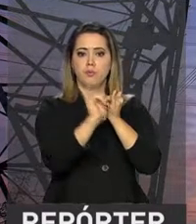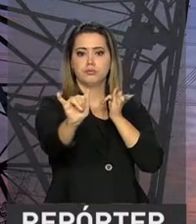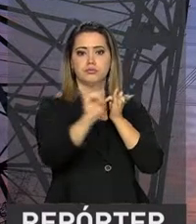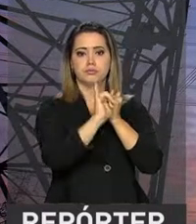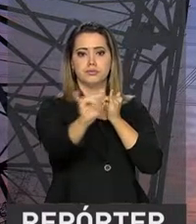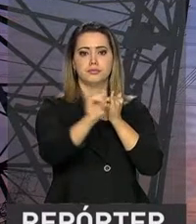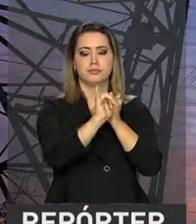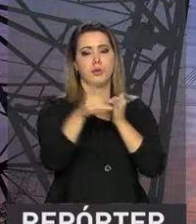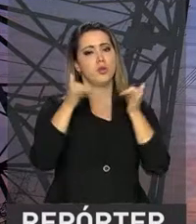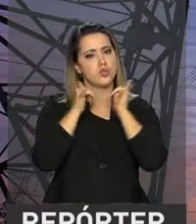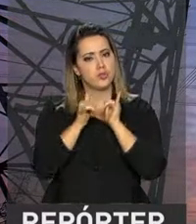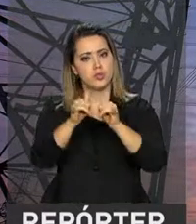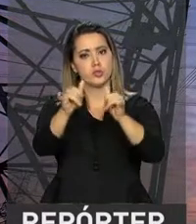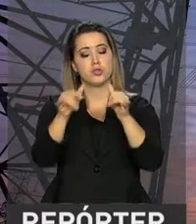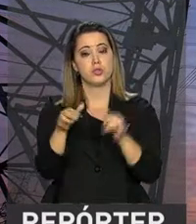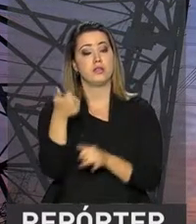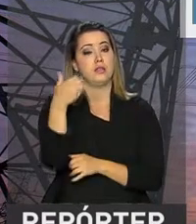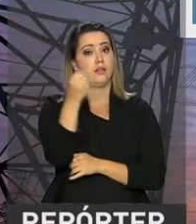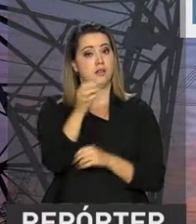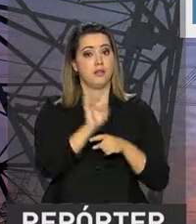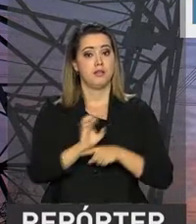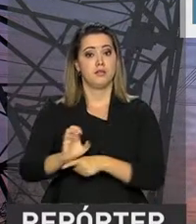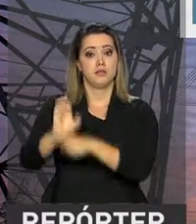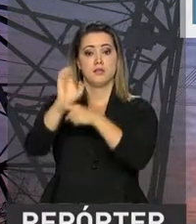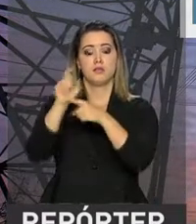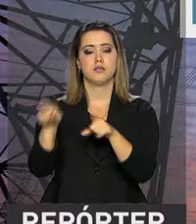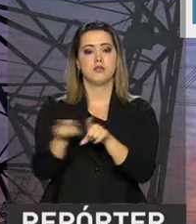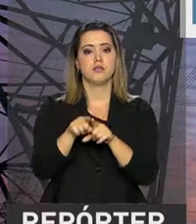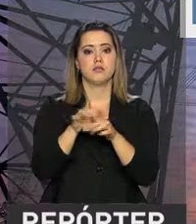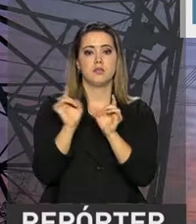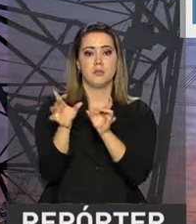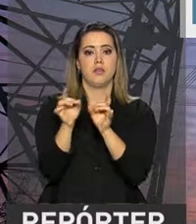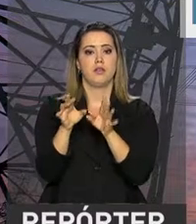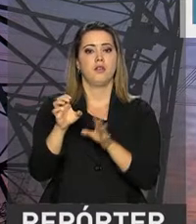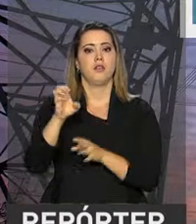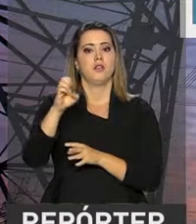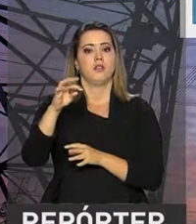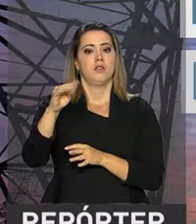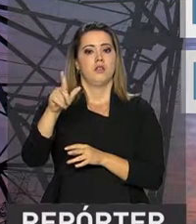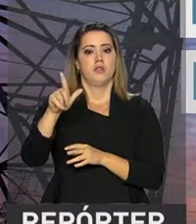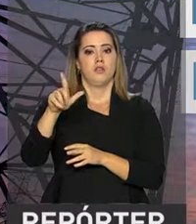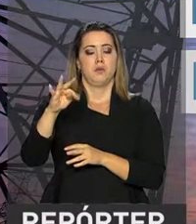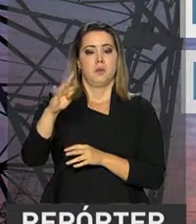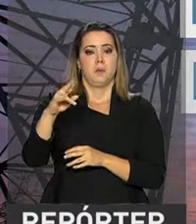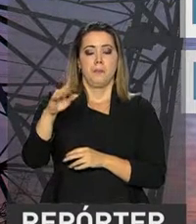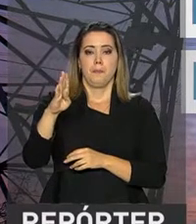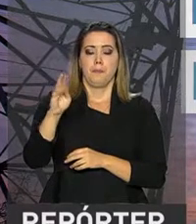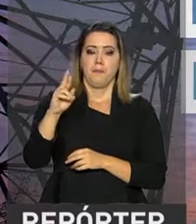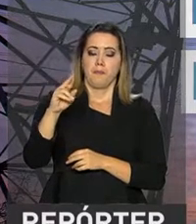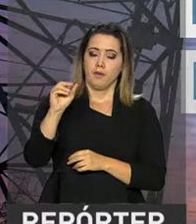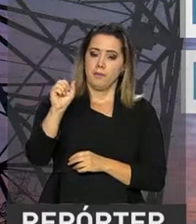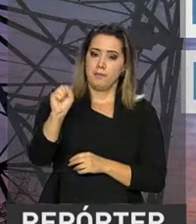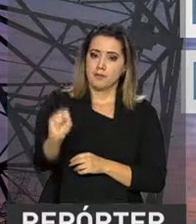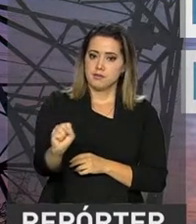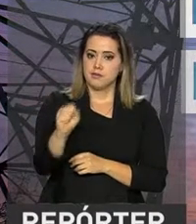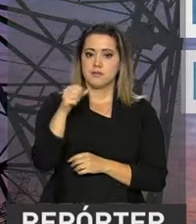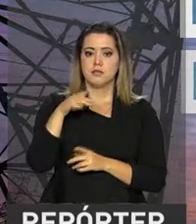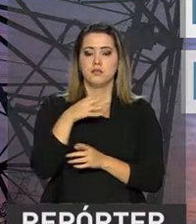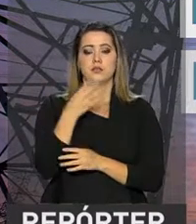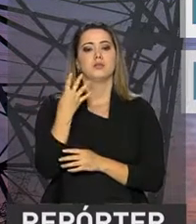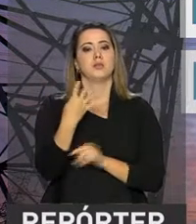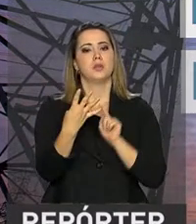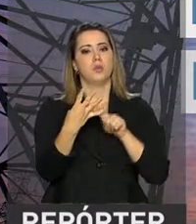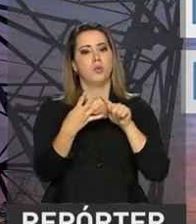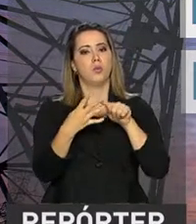em dez estados além da privatização da eletrobrás na área energética entram também quatro rodadas